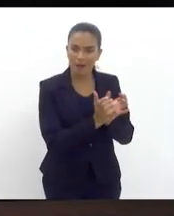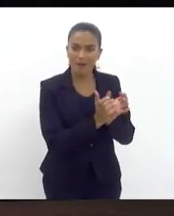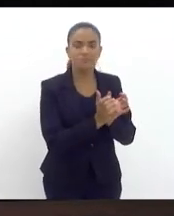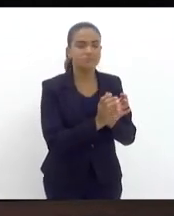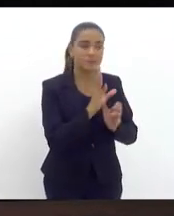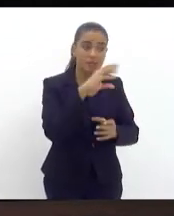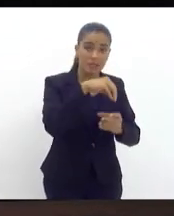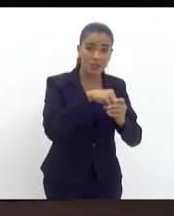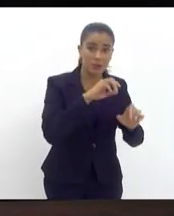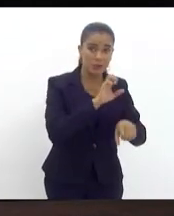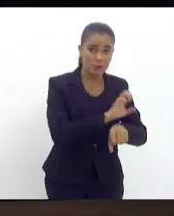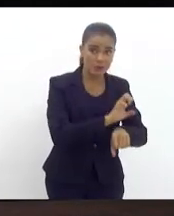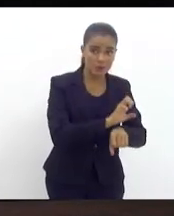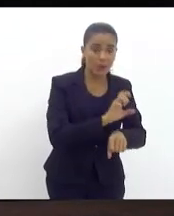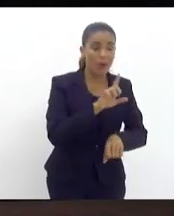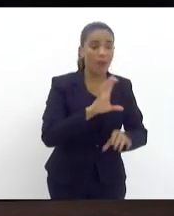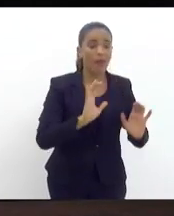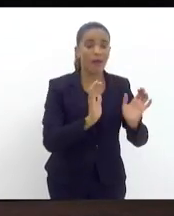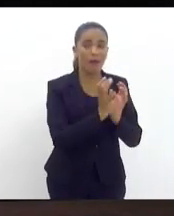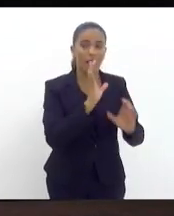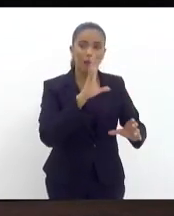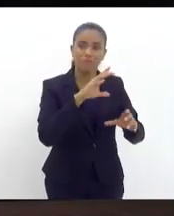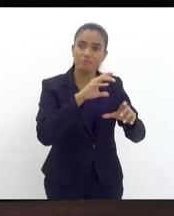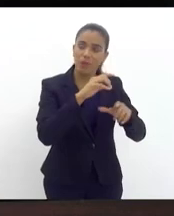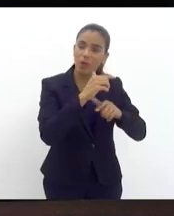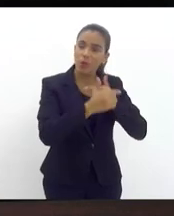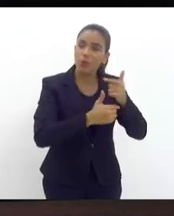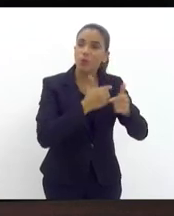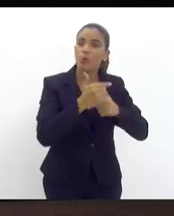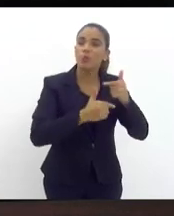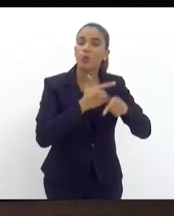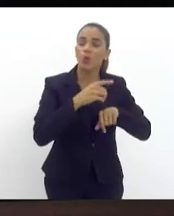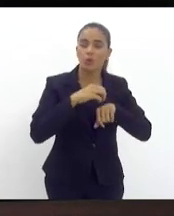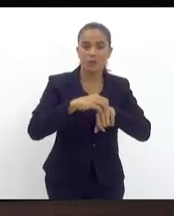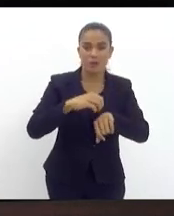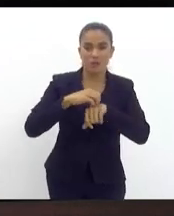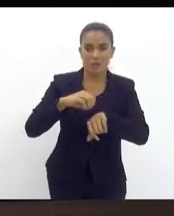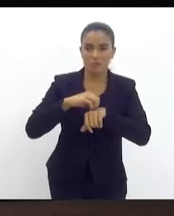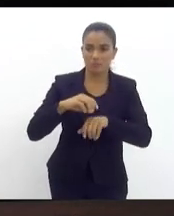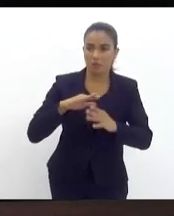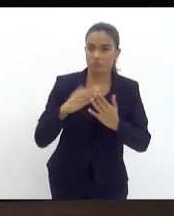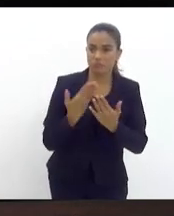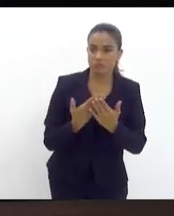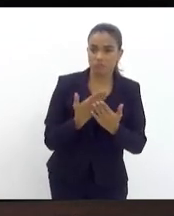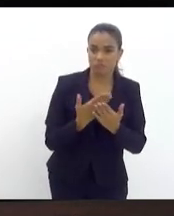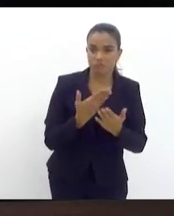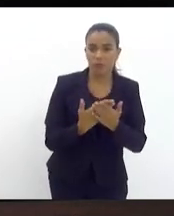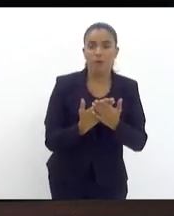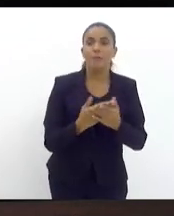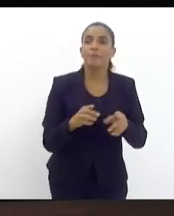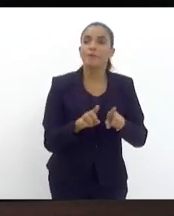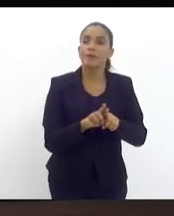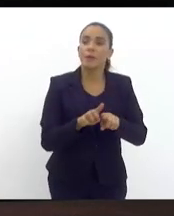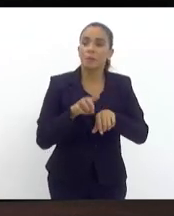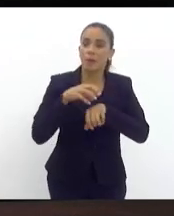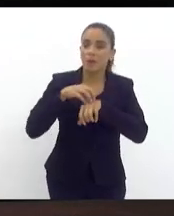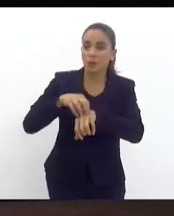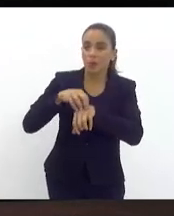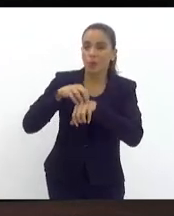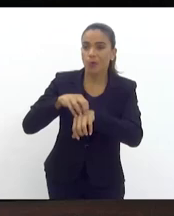nosso estado que é a classe trabalhadora do transporte escolar e também do transporte